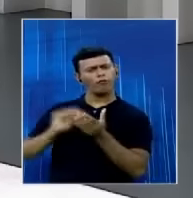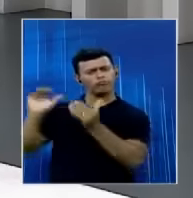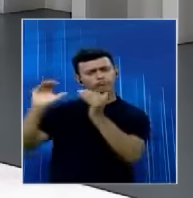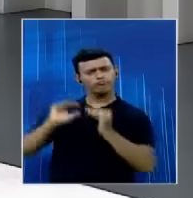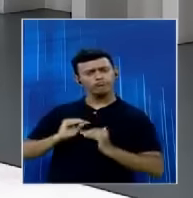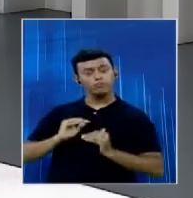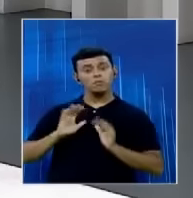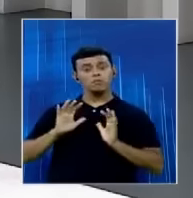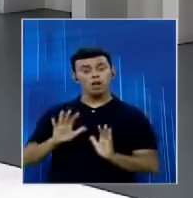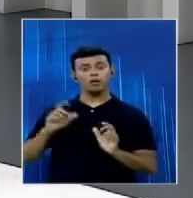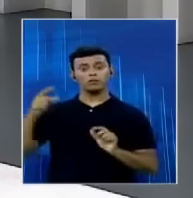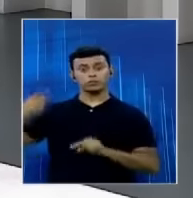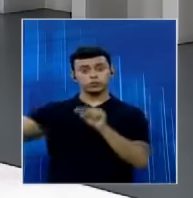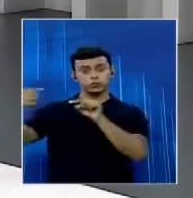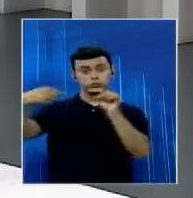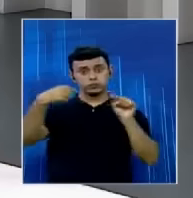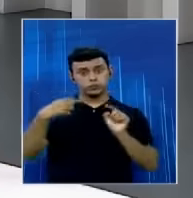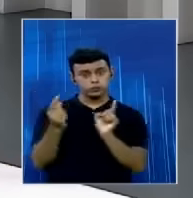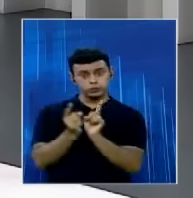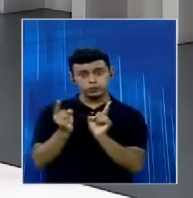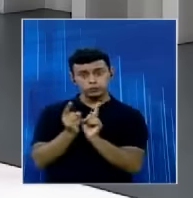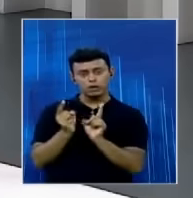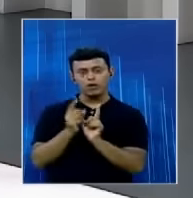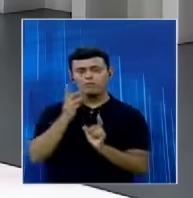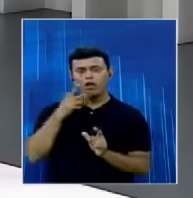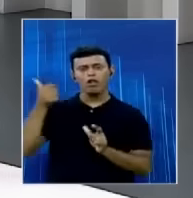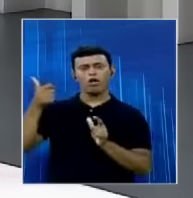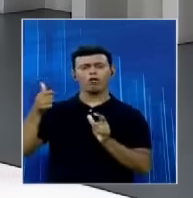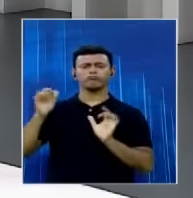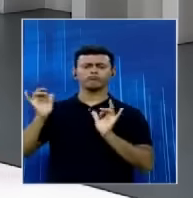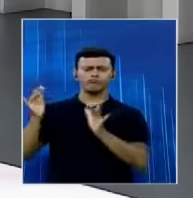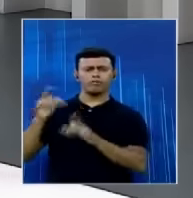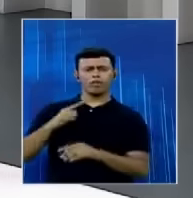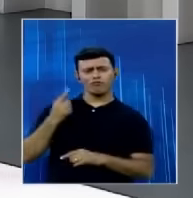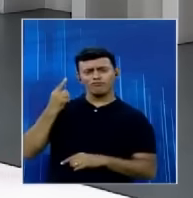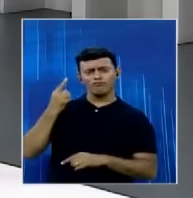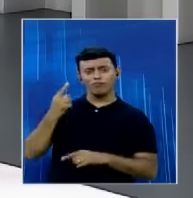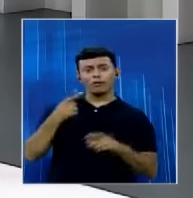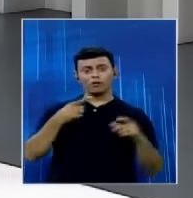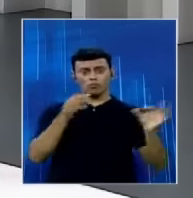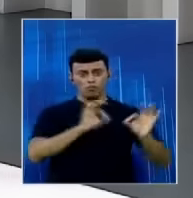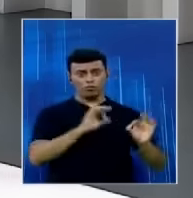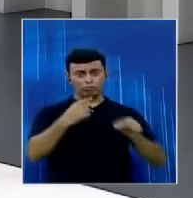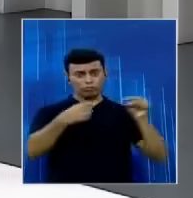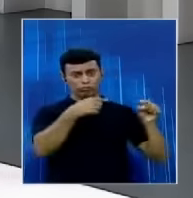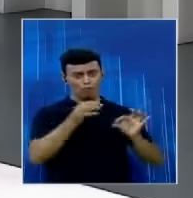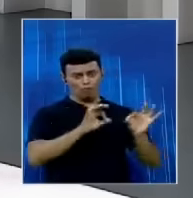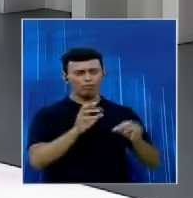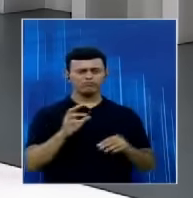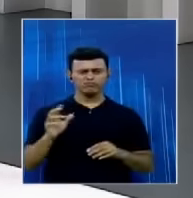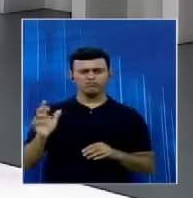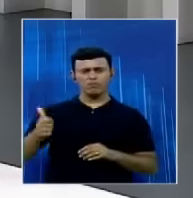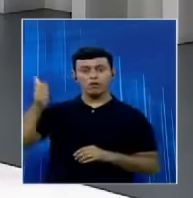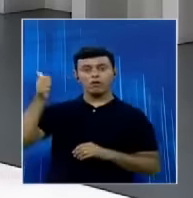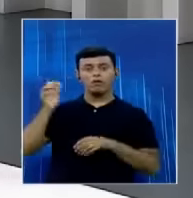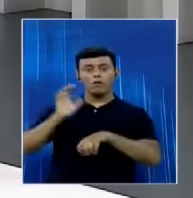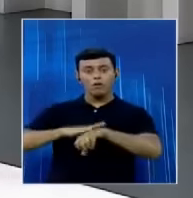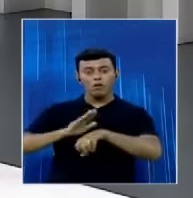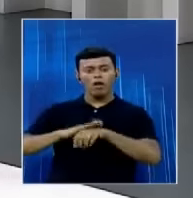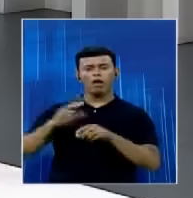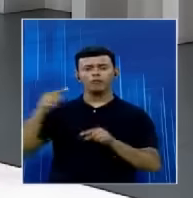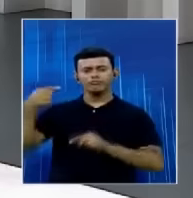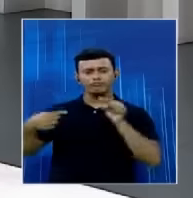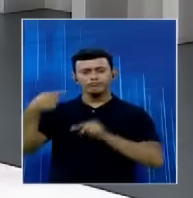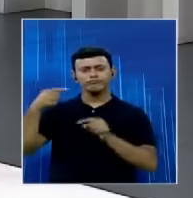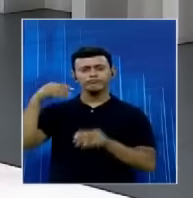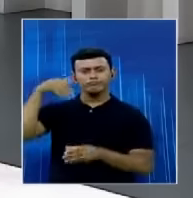melhor ter algum debate do que não ter nenhum debate. E entendo que se a pessoa acompanha os debates, olha o horário eleitoral, que também tem